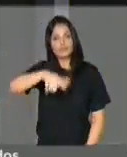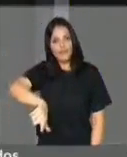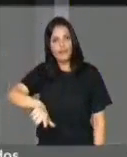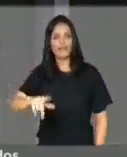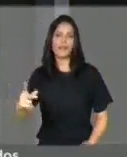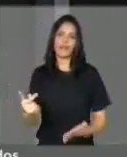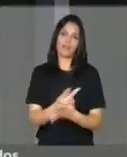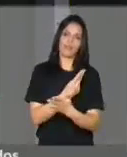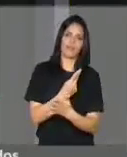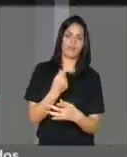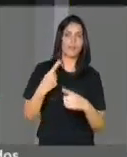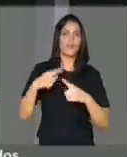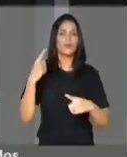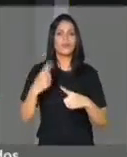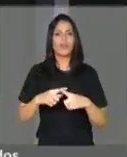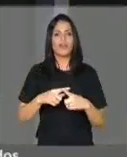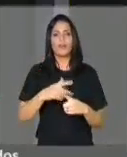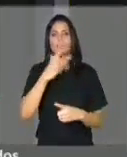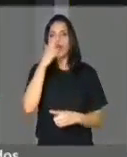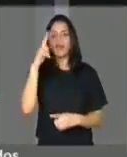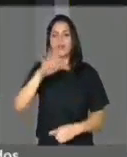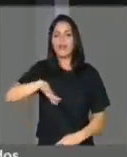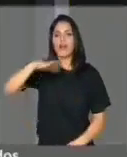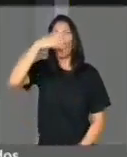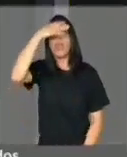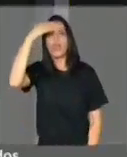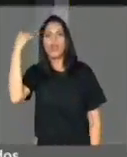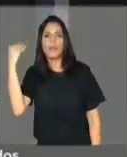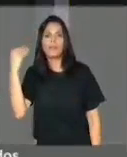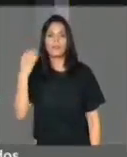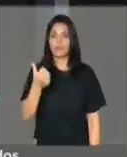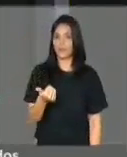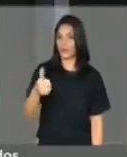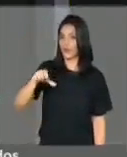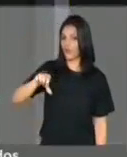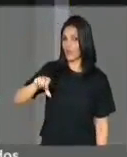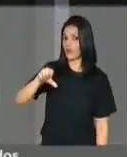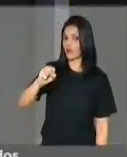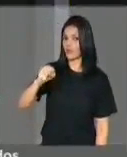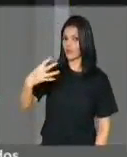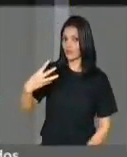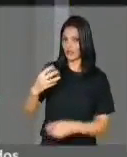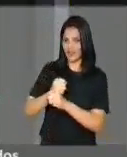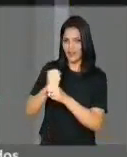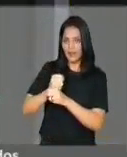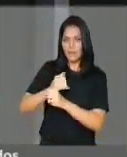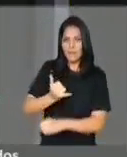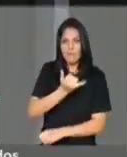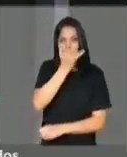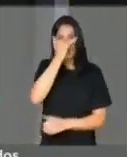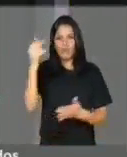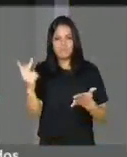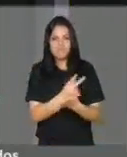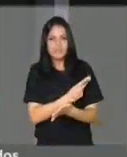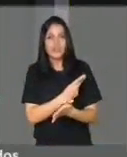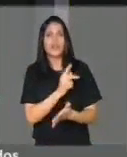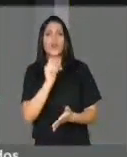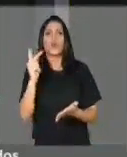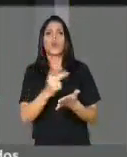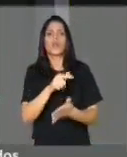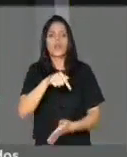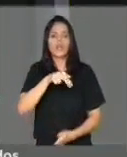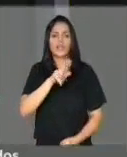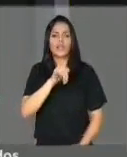novamente, tão logo sejam esquecidas. Em 1984, em um dos piores desastres químicos